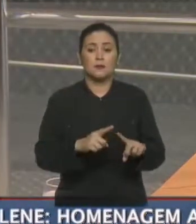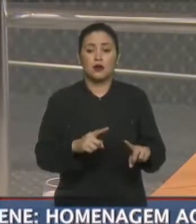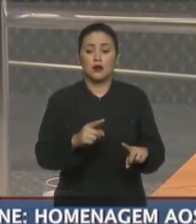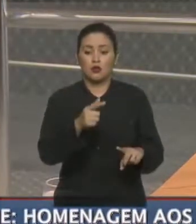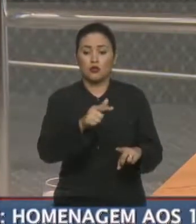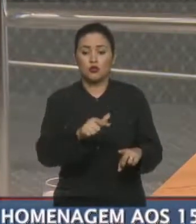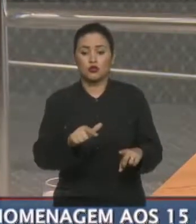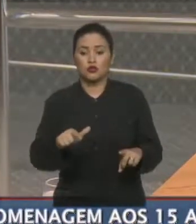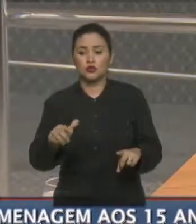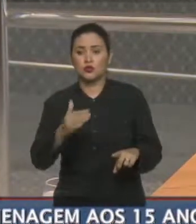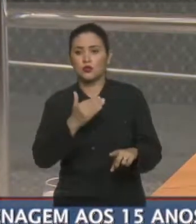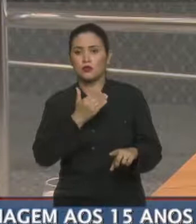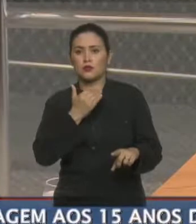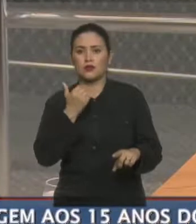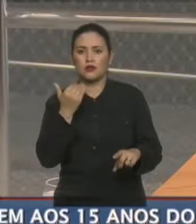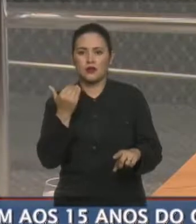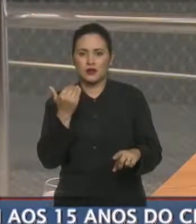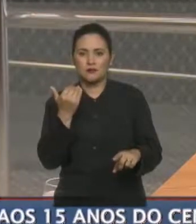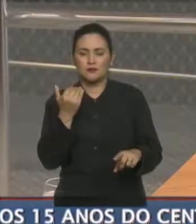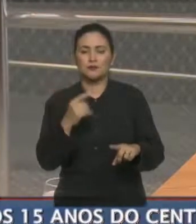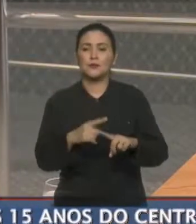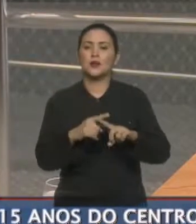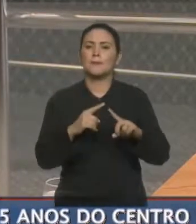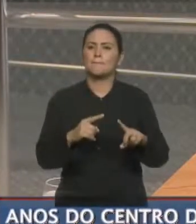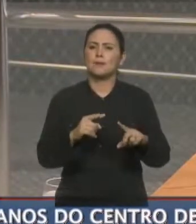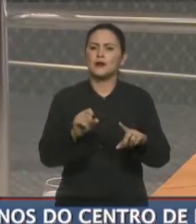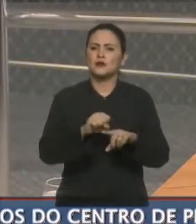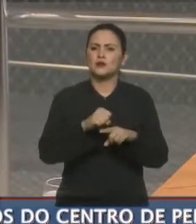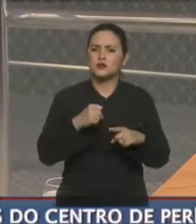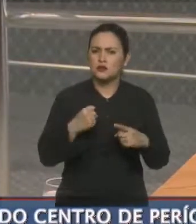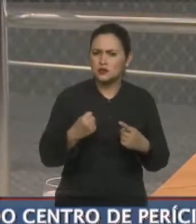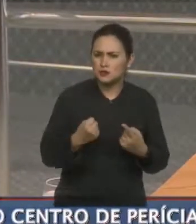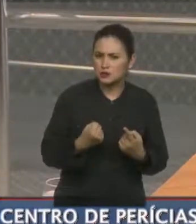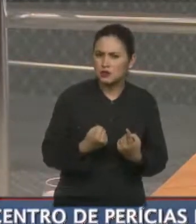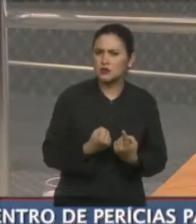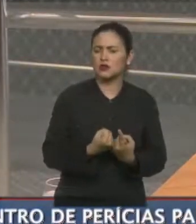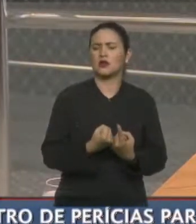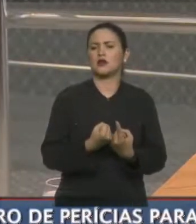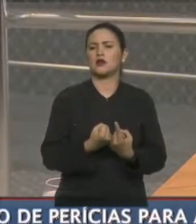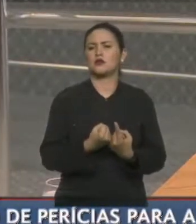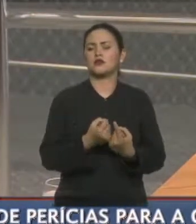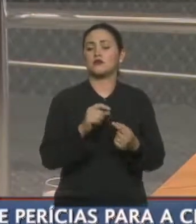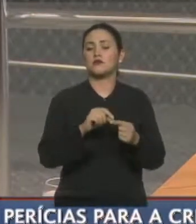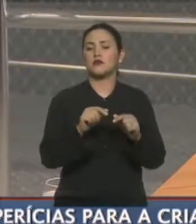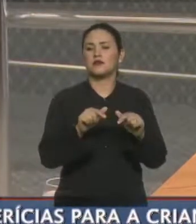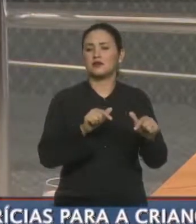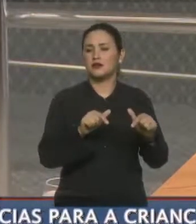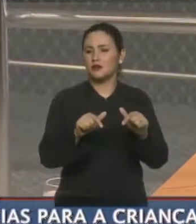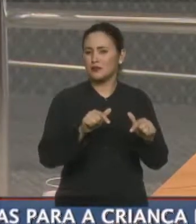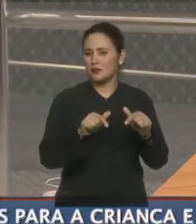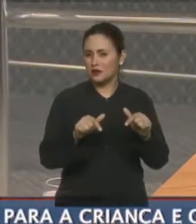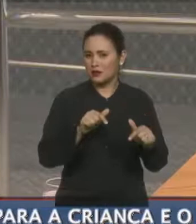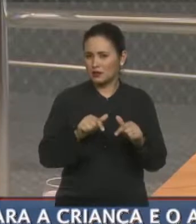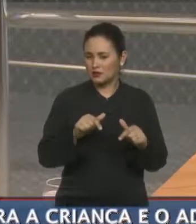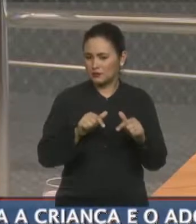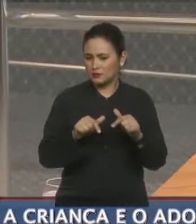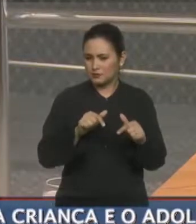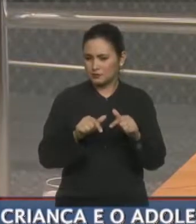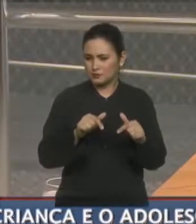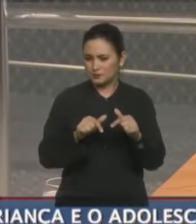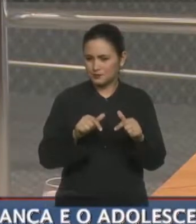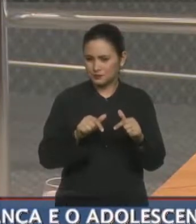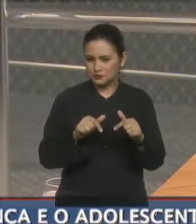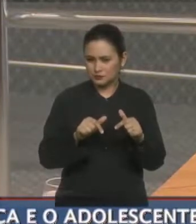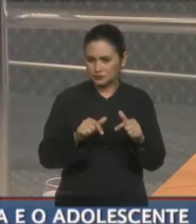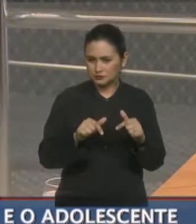pela ação da sociedade civil, como muito bem aqui foi lembrado, pelo Centro de Defesa Padre Marcos Passerini e pela Justiça Global, foi